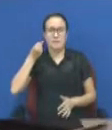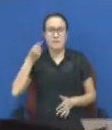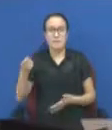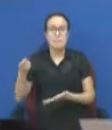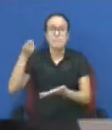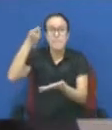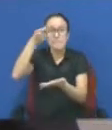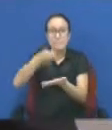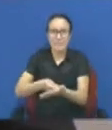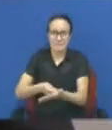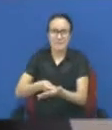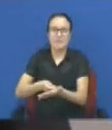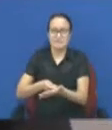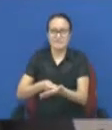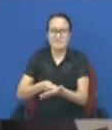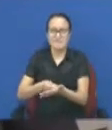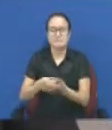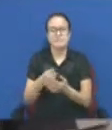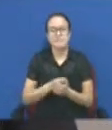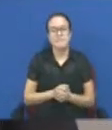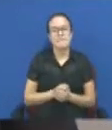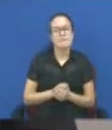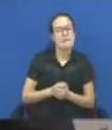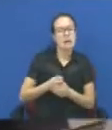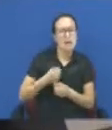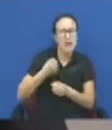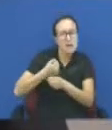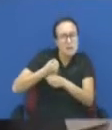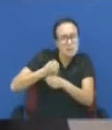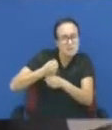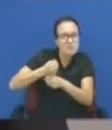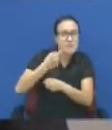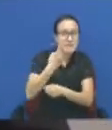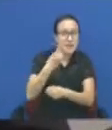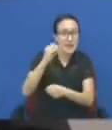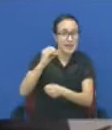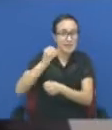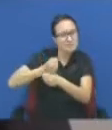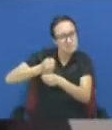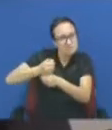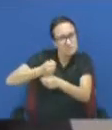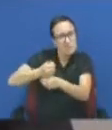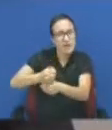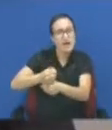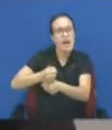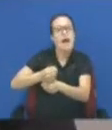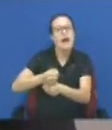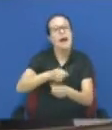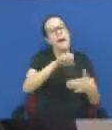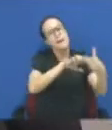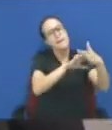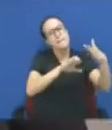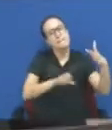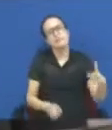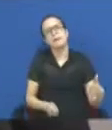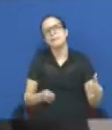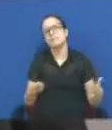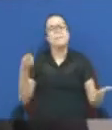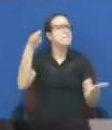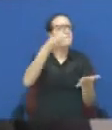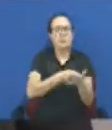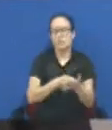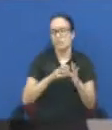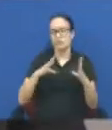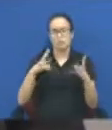ela possibilita que em 10 anos a gente tenha mesmo a liquidação da empresa. É muito melhor do